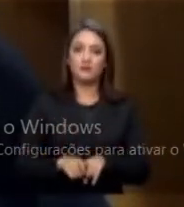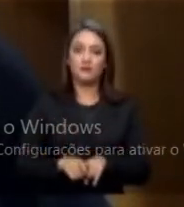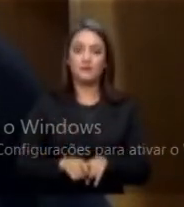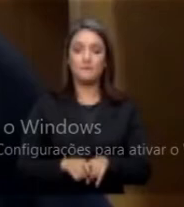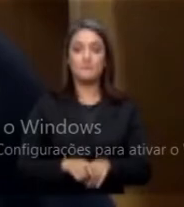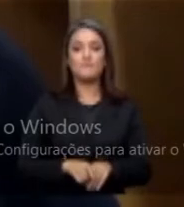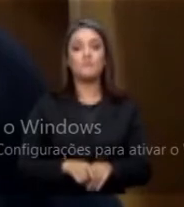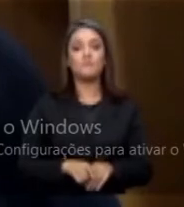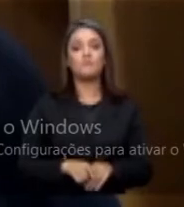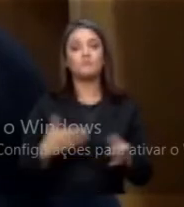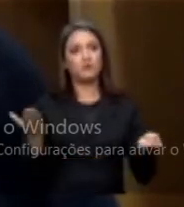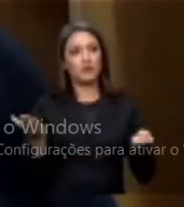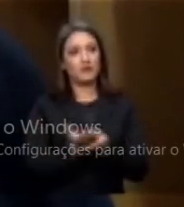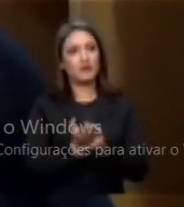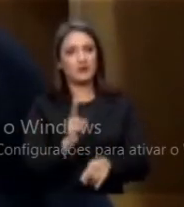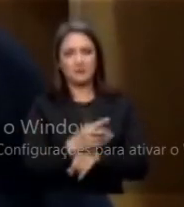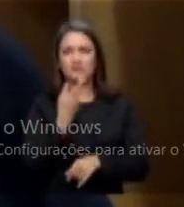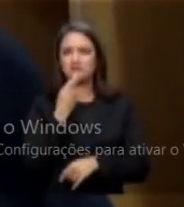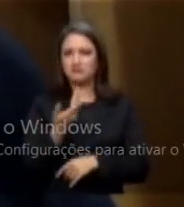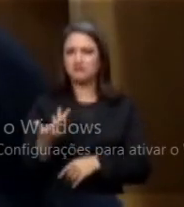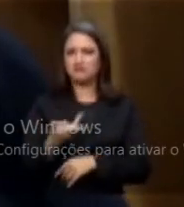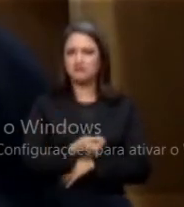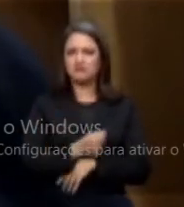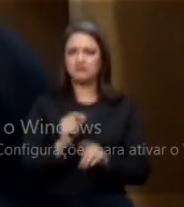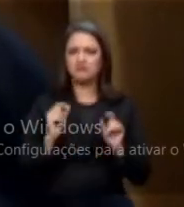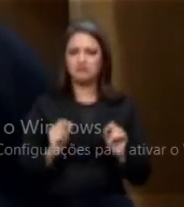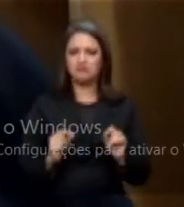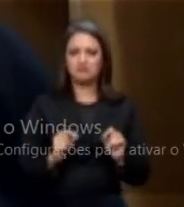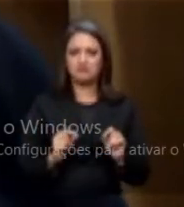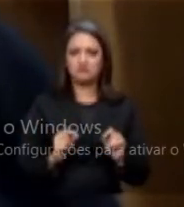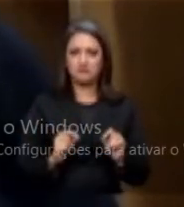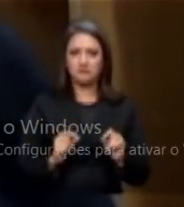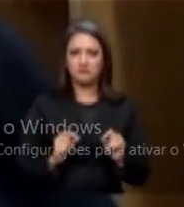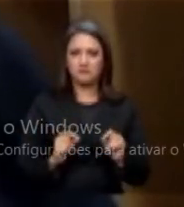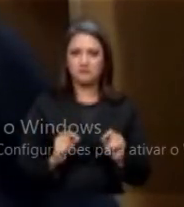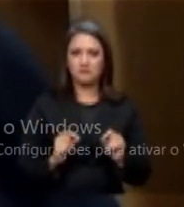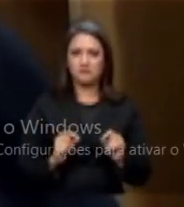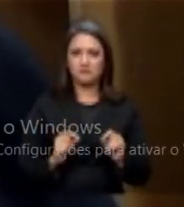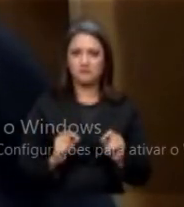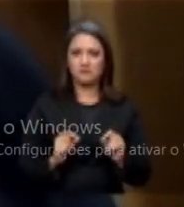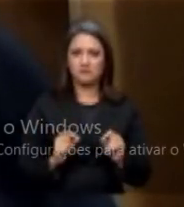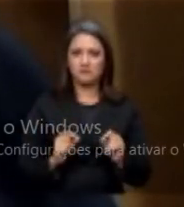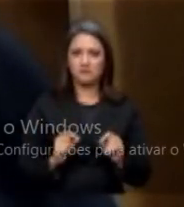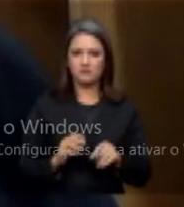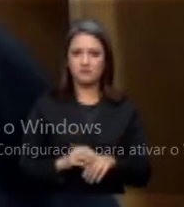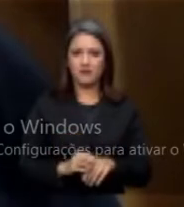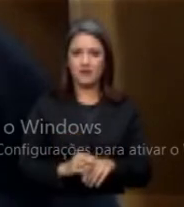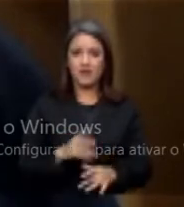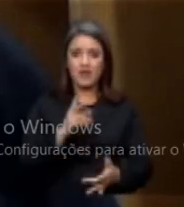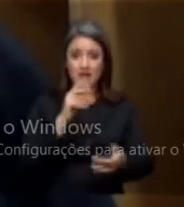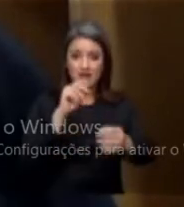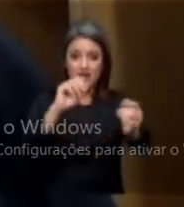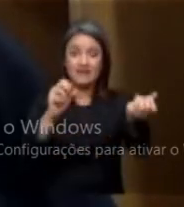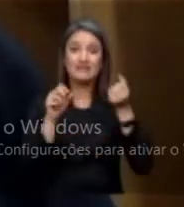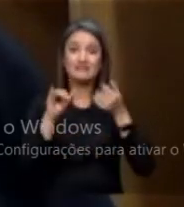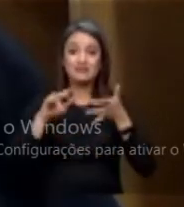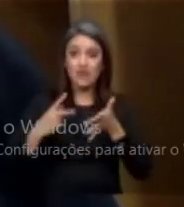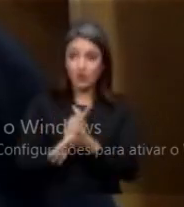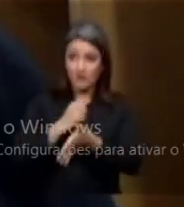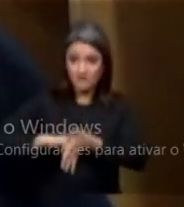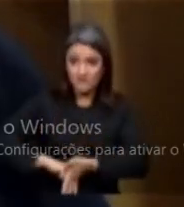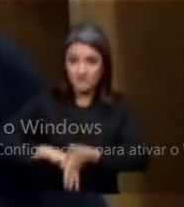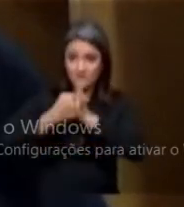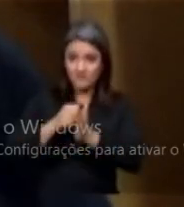na liminar de que, tendo havido ainda a derrubada do veto, houve uma